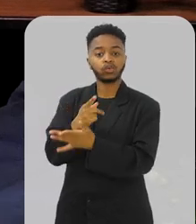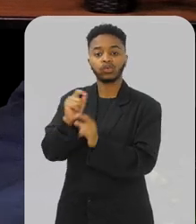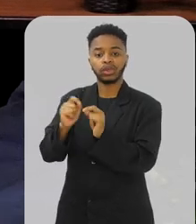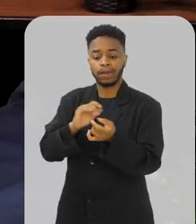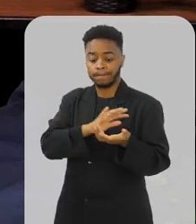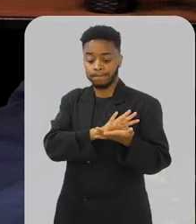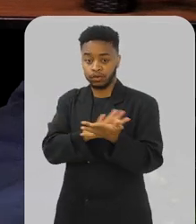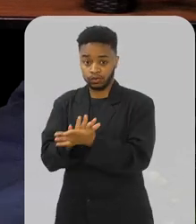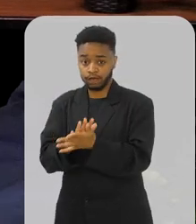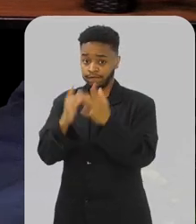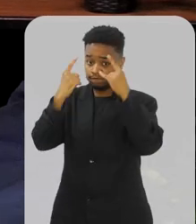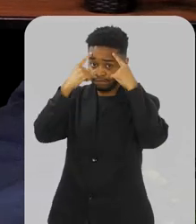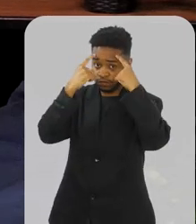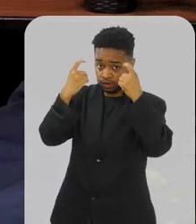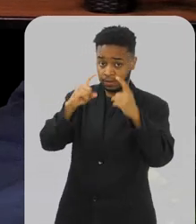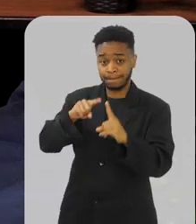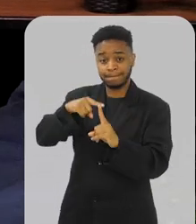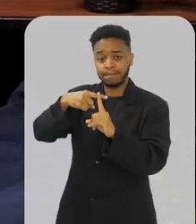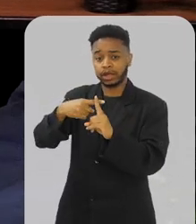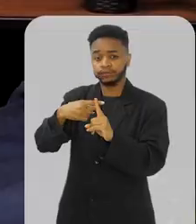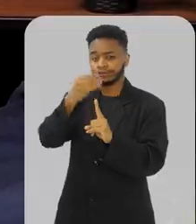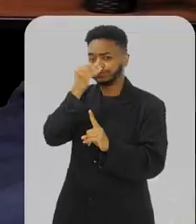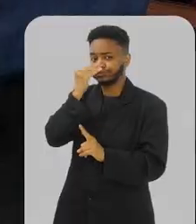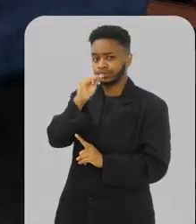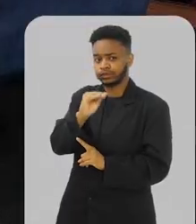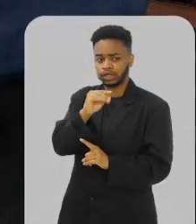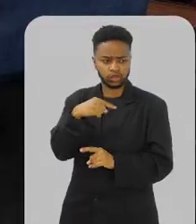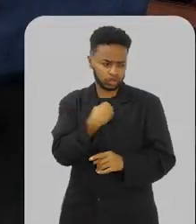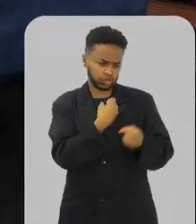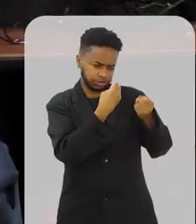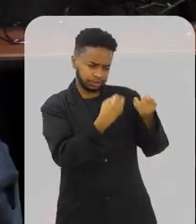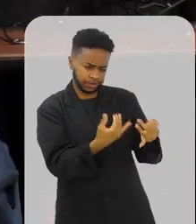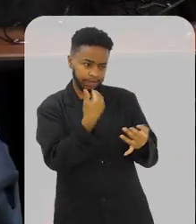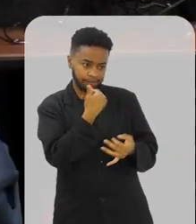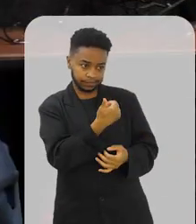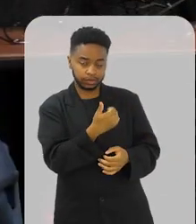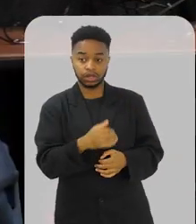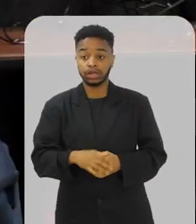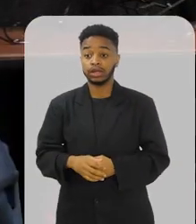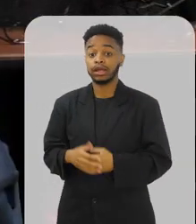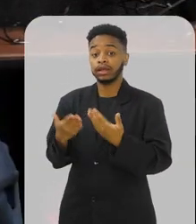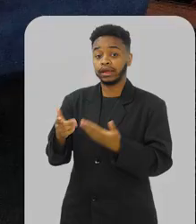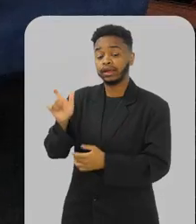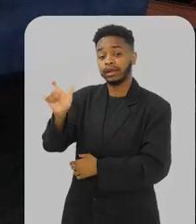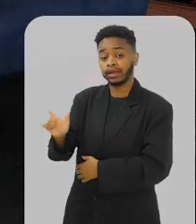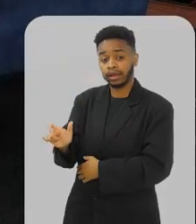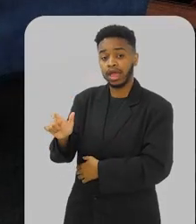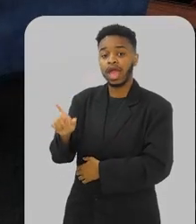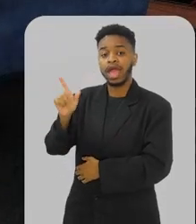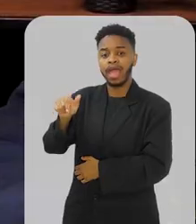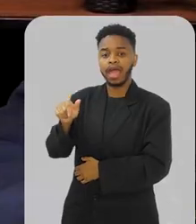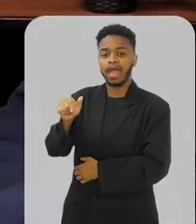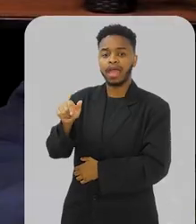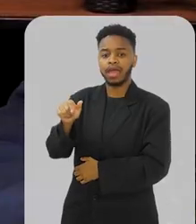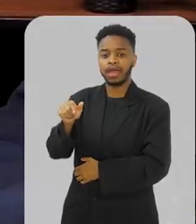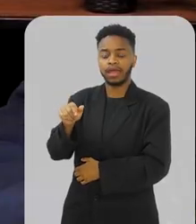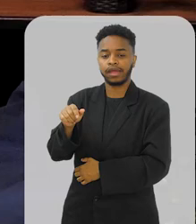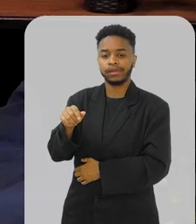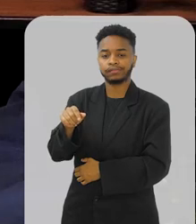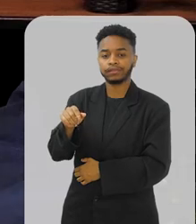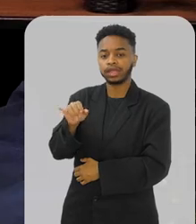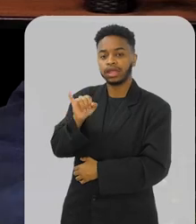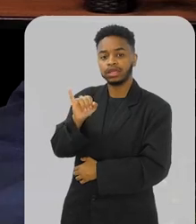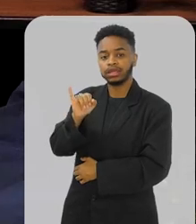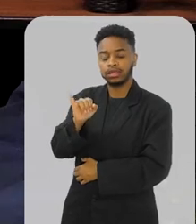intolerância, violência e ignorância. Vamos explicar para as pessoas A o que foi o caso Cailane foi Tailândia? uma Iaô,